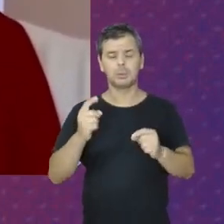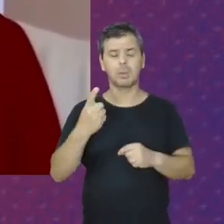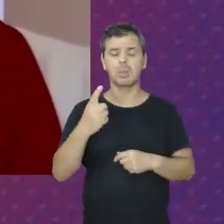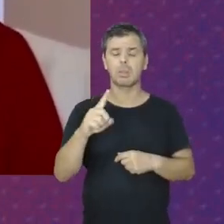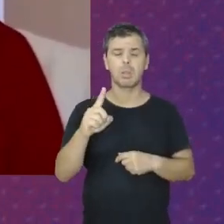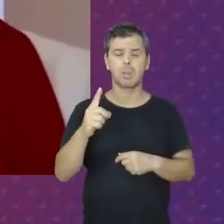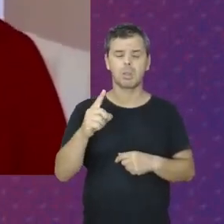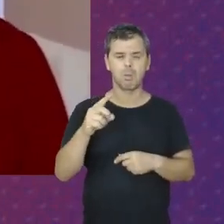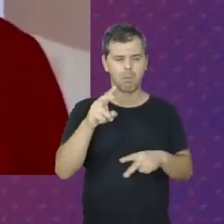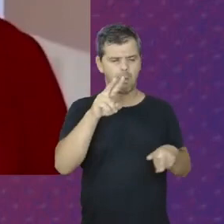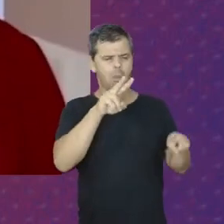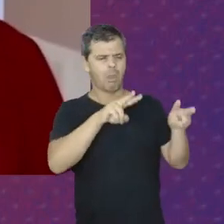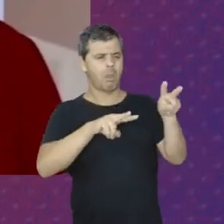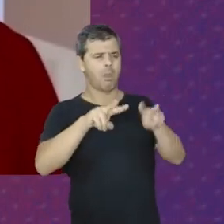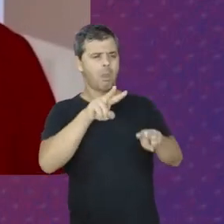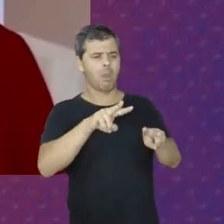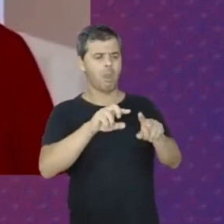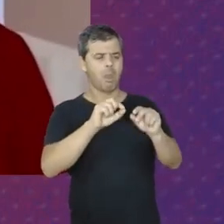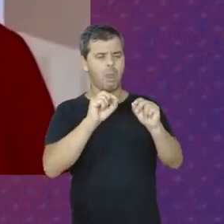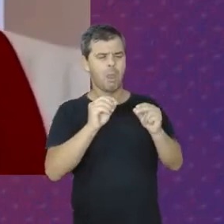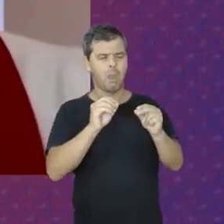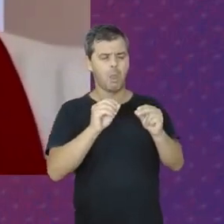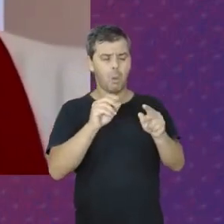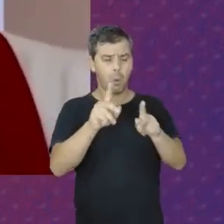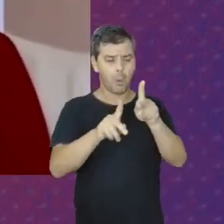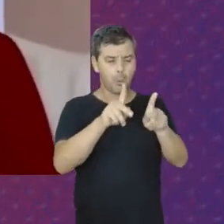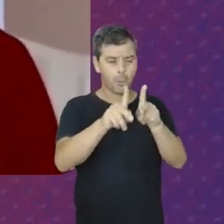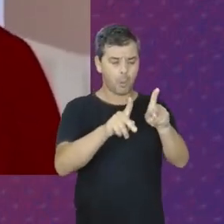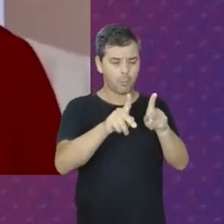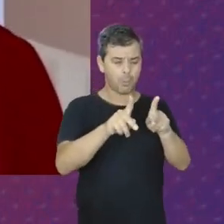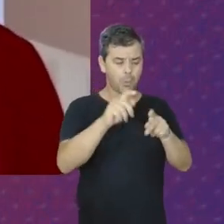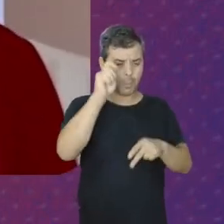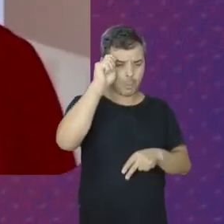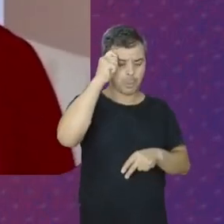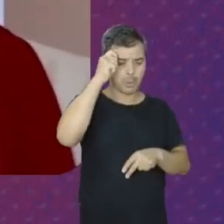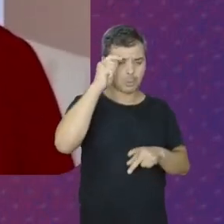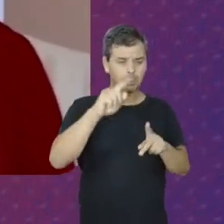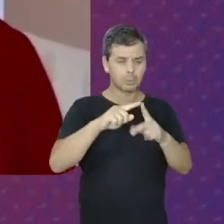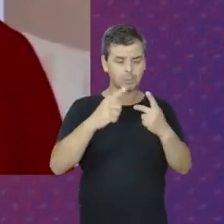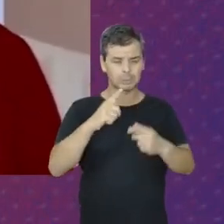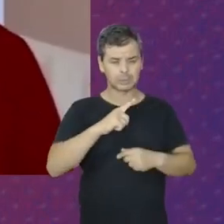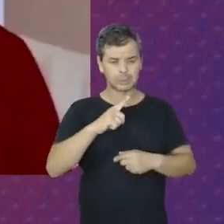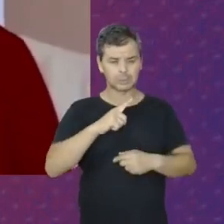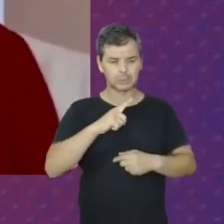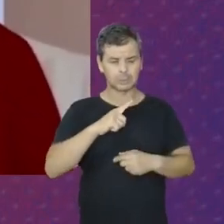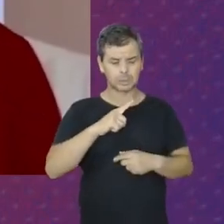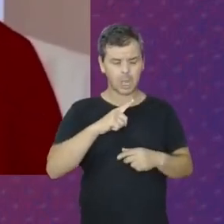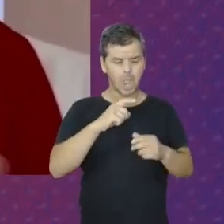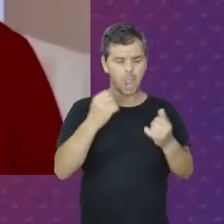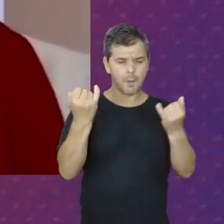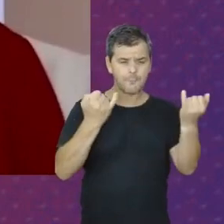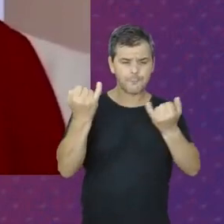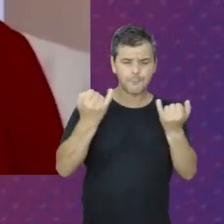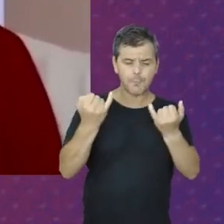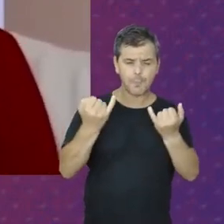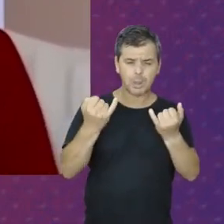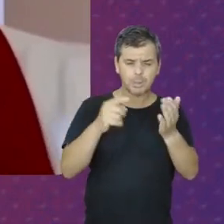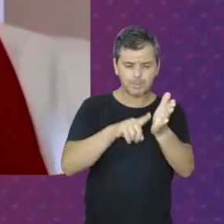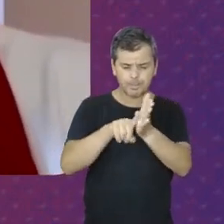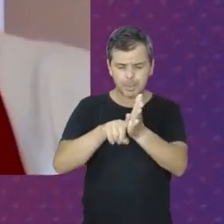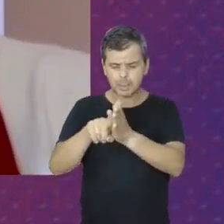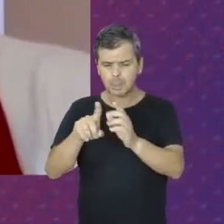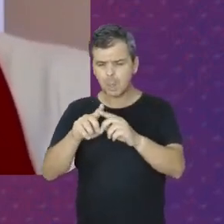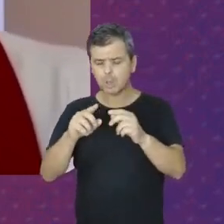não enxergam a população negra, de termos dados em que diz que os negros